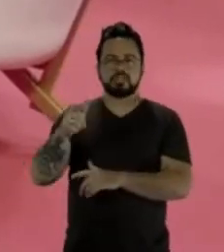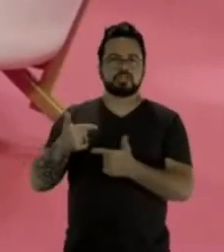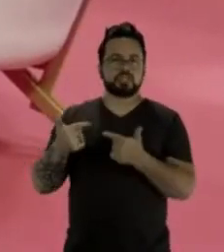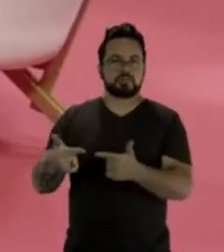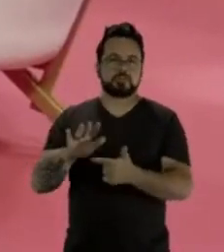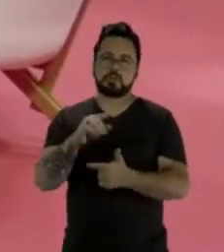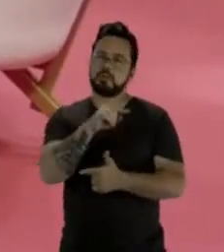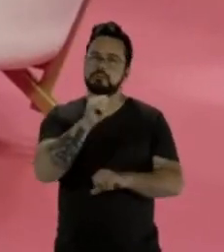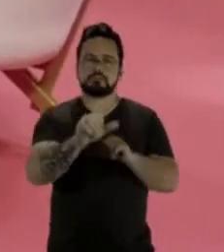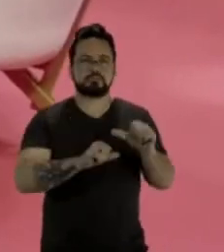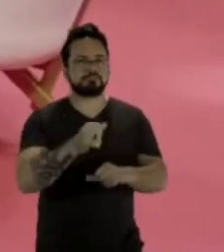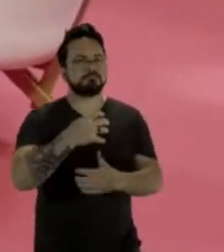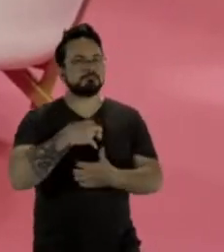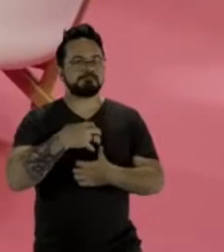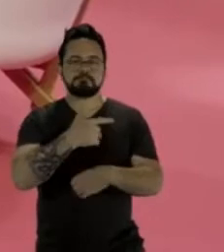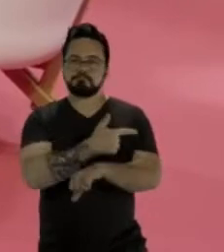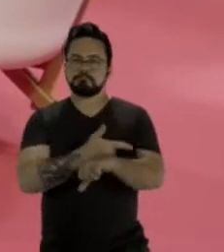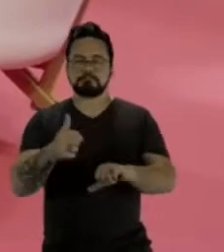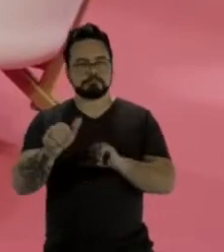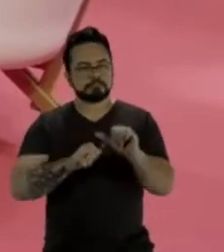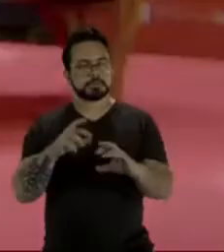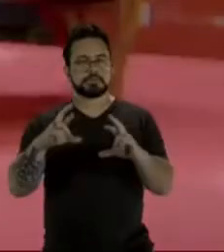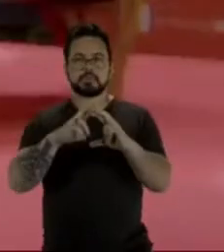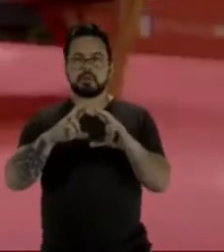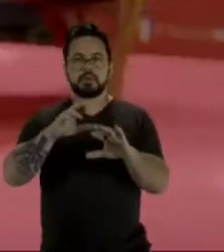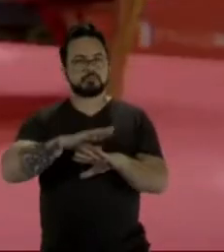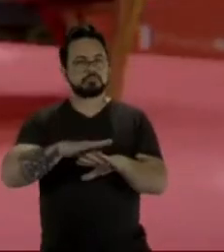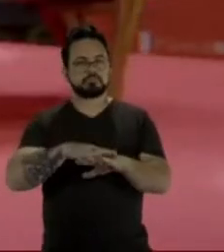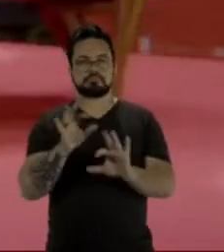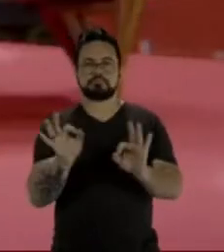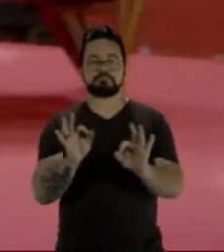mas ninguém transforma o comportamento diário de botar para reciclar e botar para